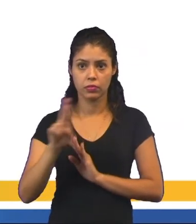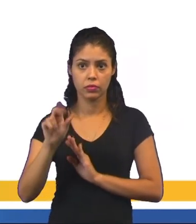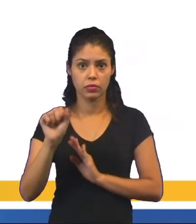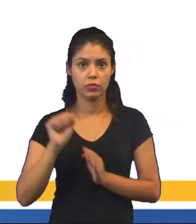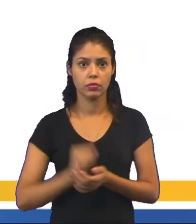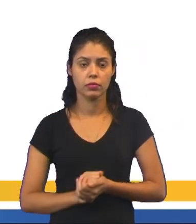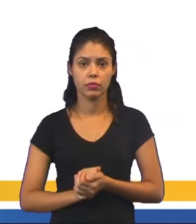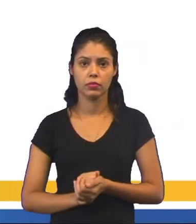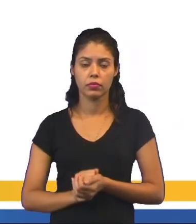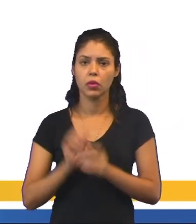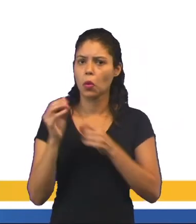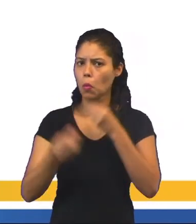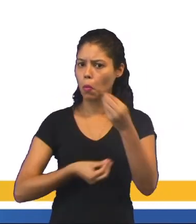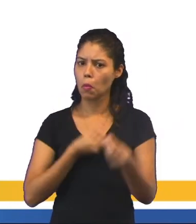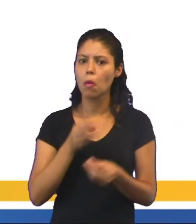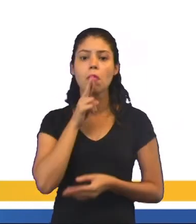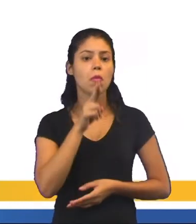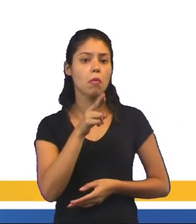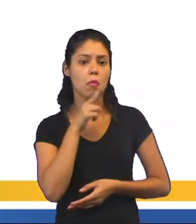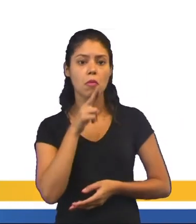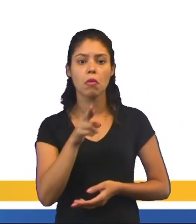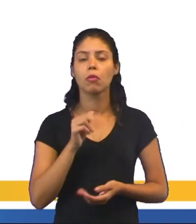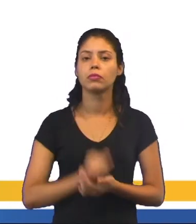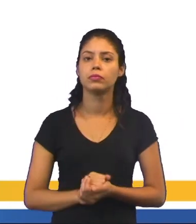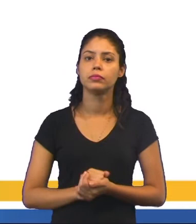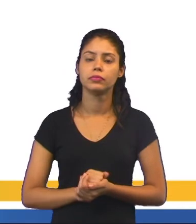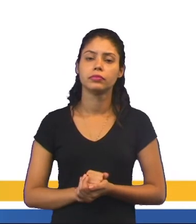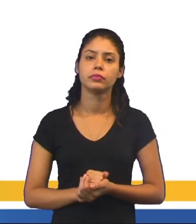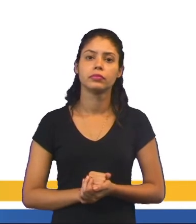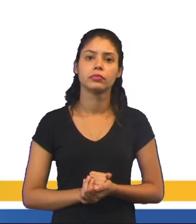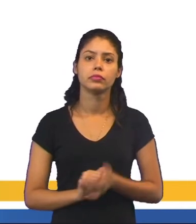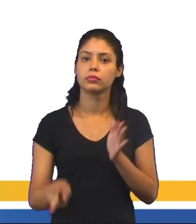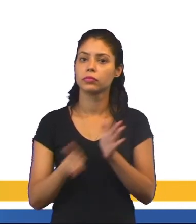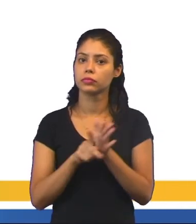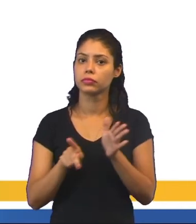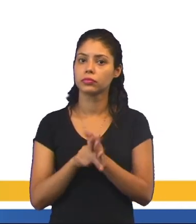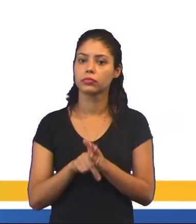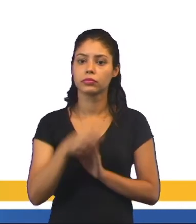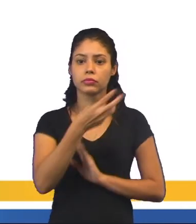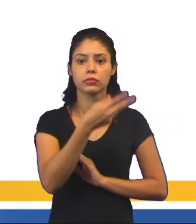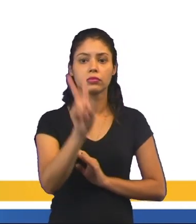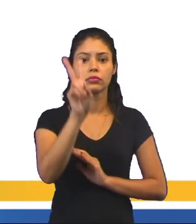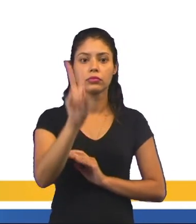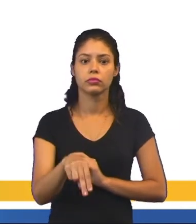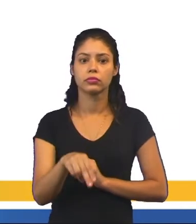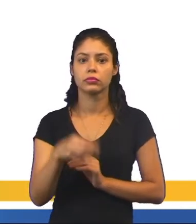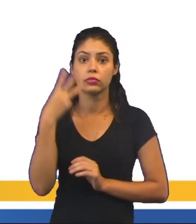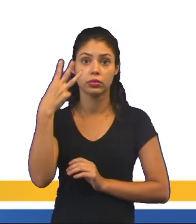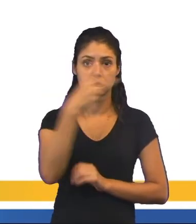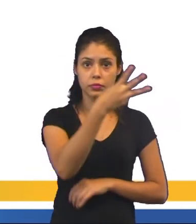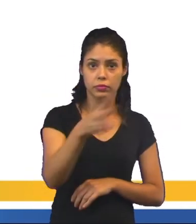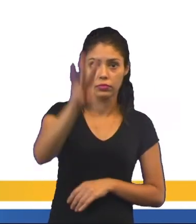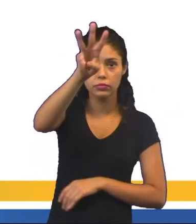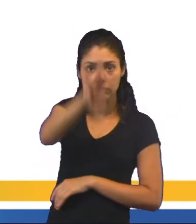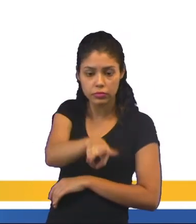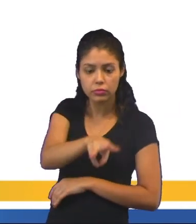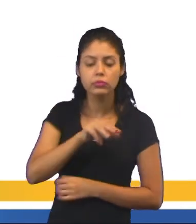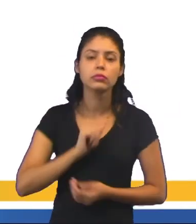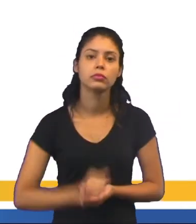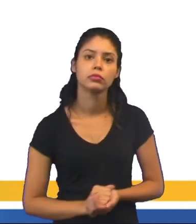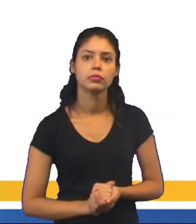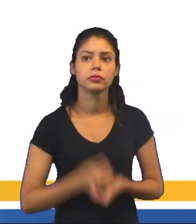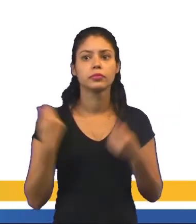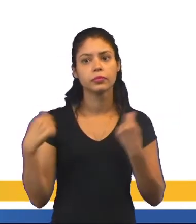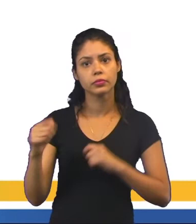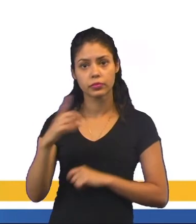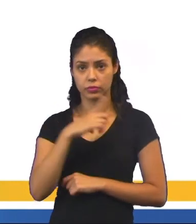é um método para calcular-se determinantes de matrizes de ordem 3. Tá?